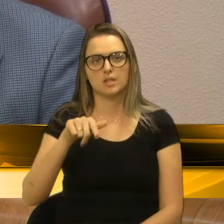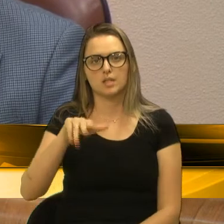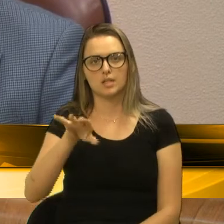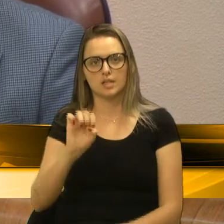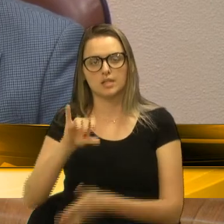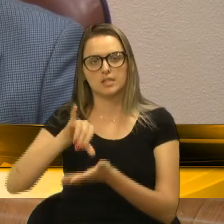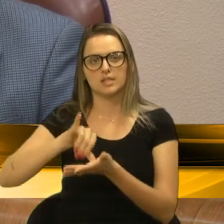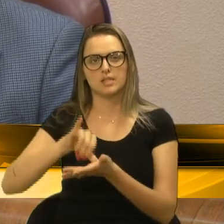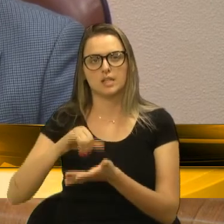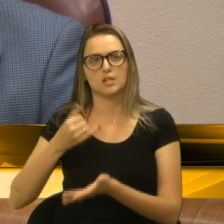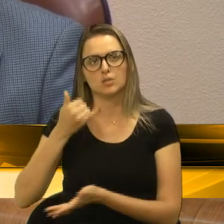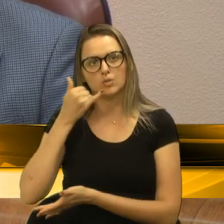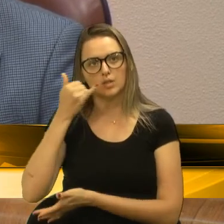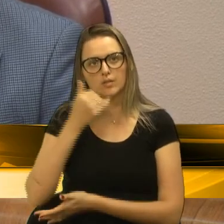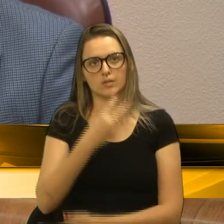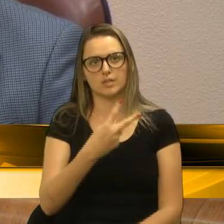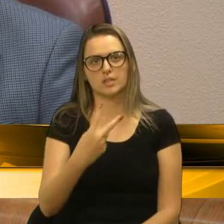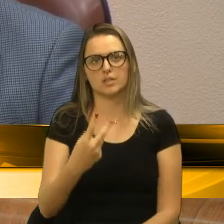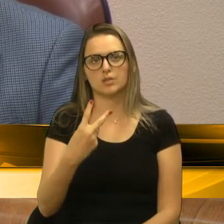centro telefone